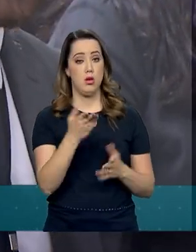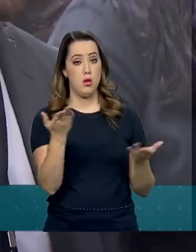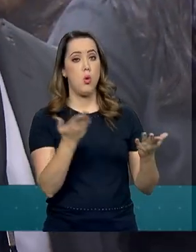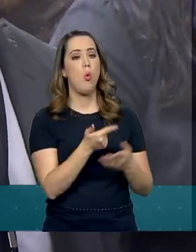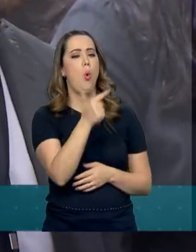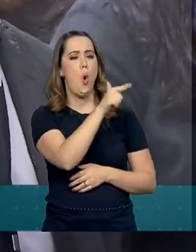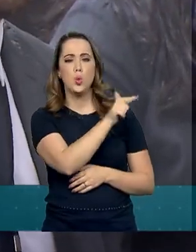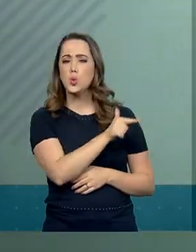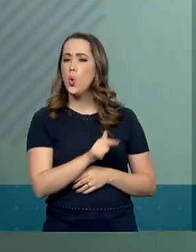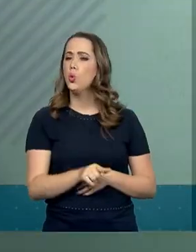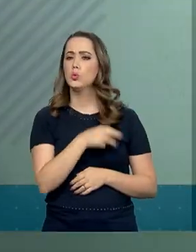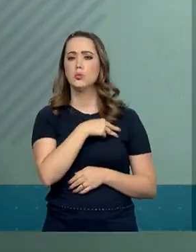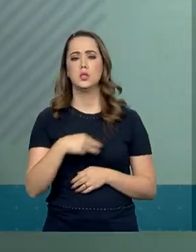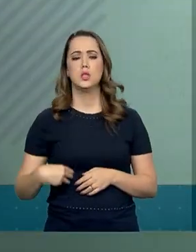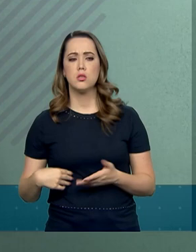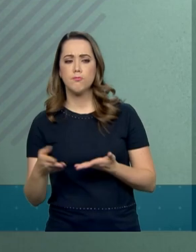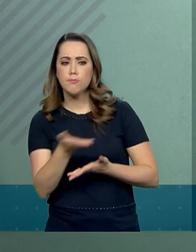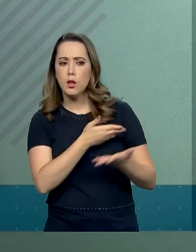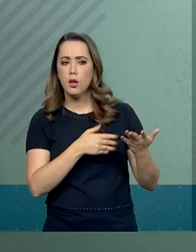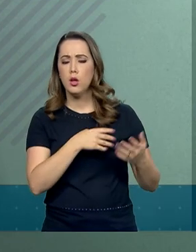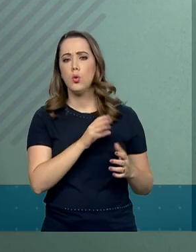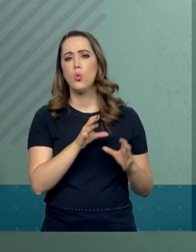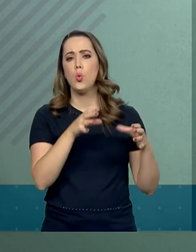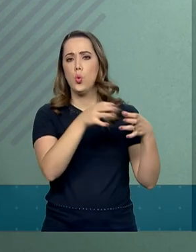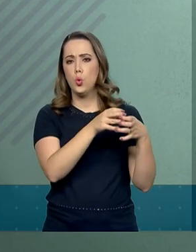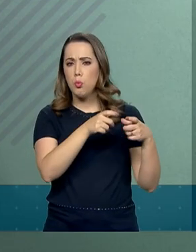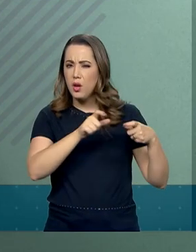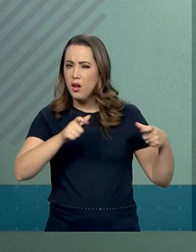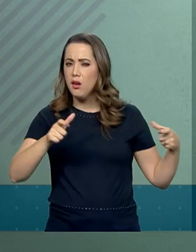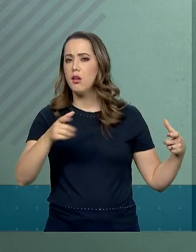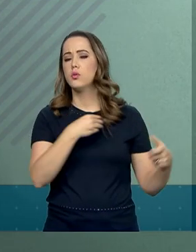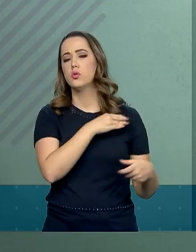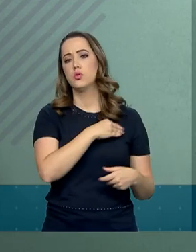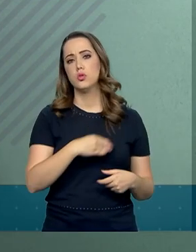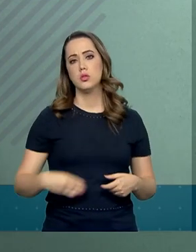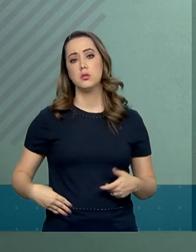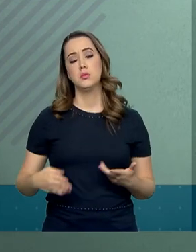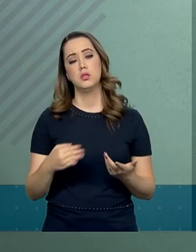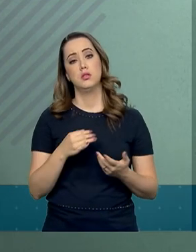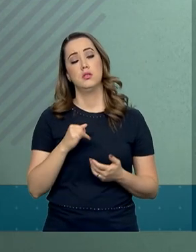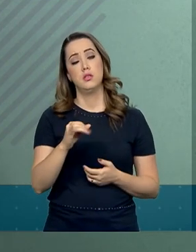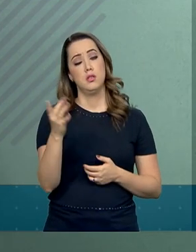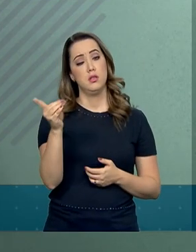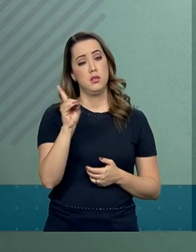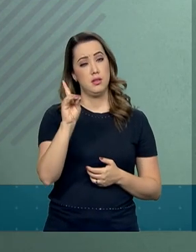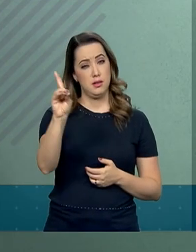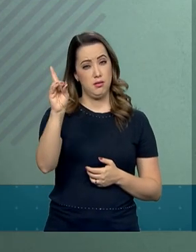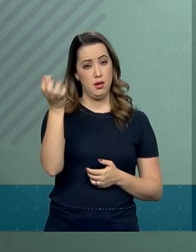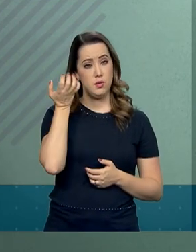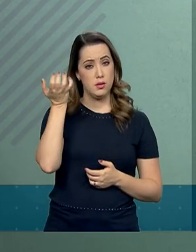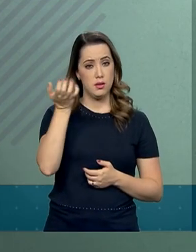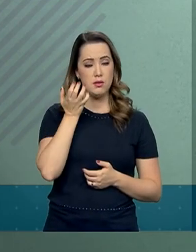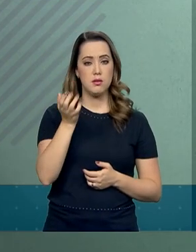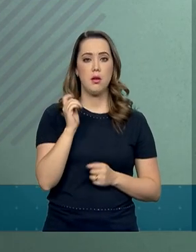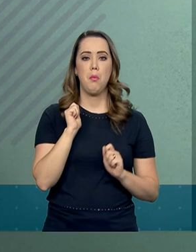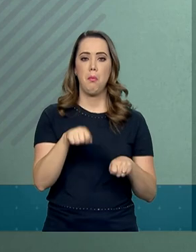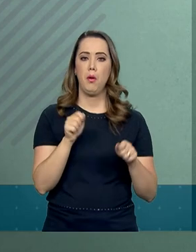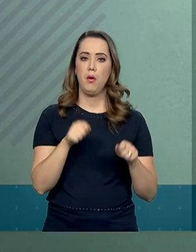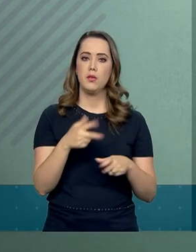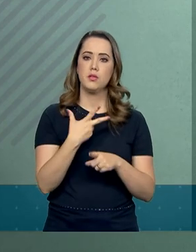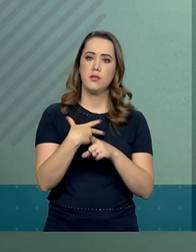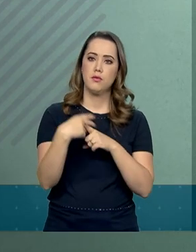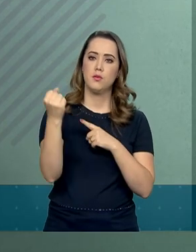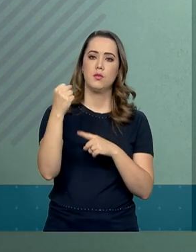instrumento é uma relação grande de ministros e oxalá presença possa frutificar uma